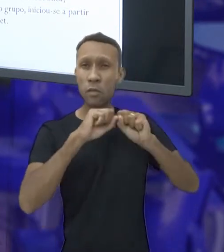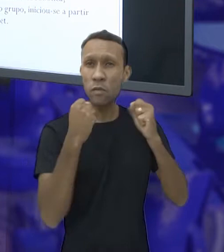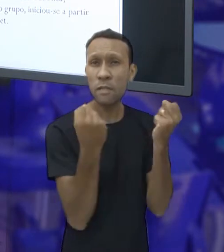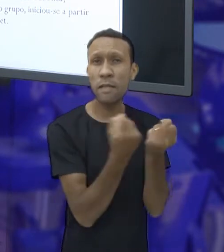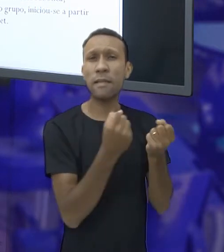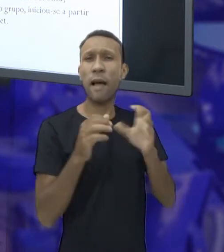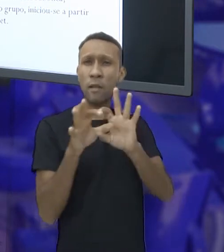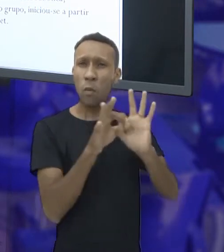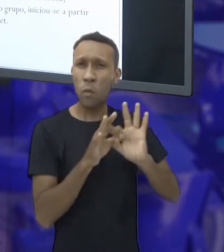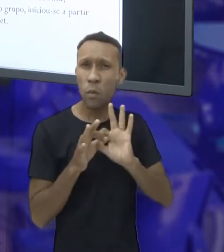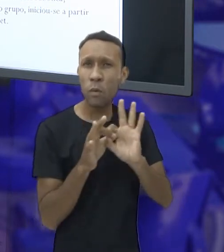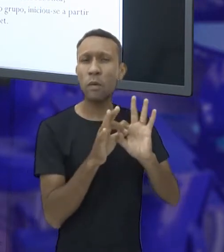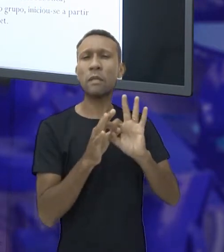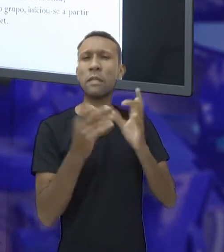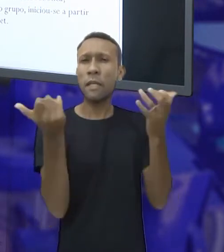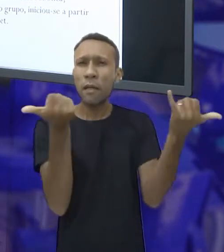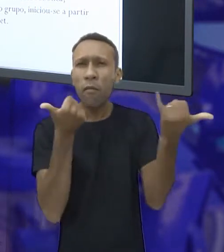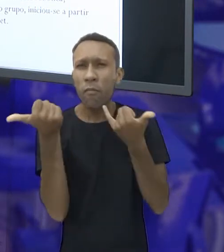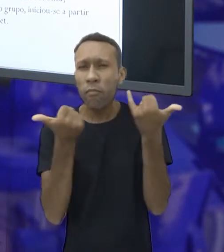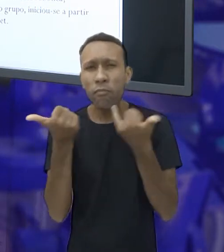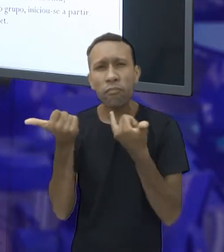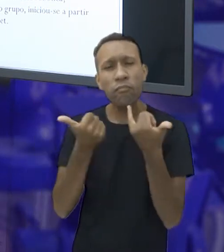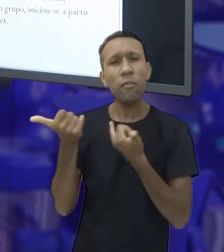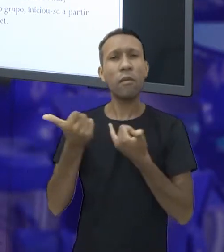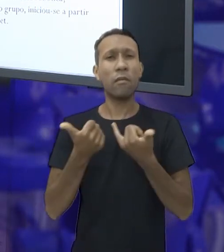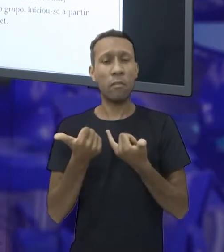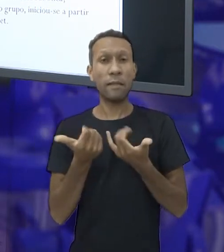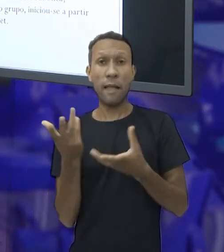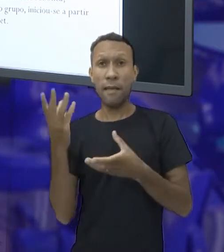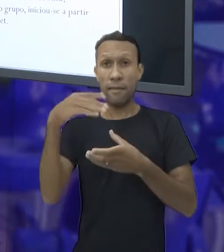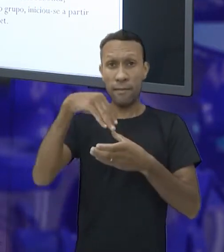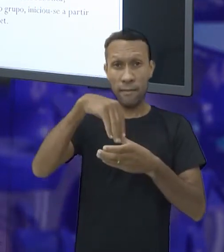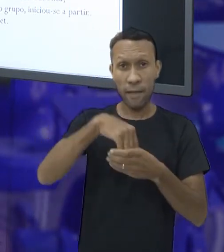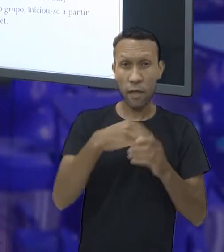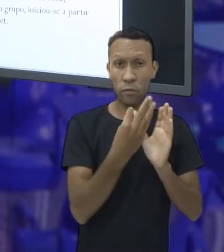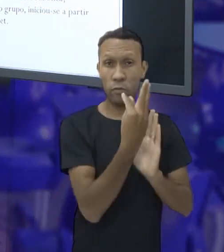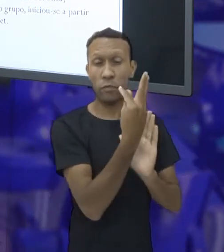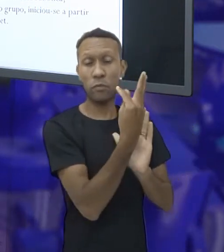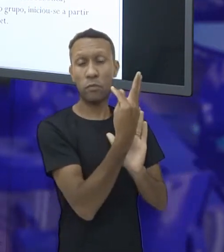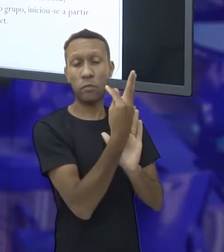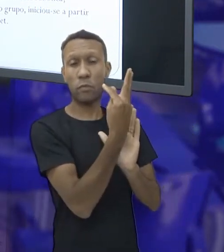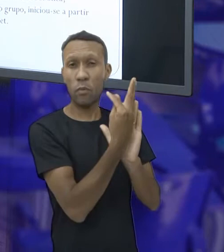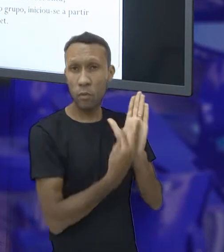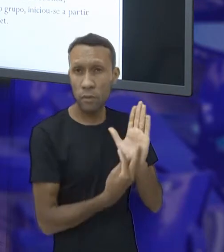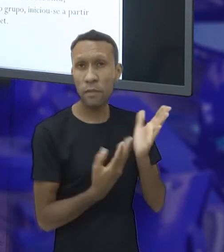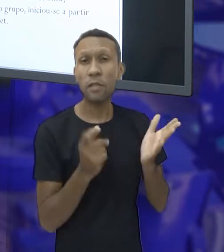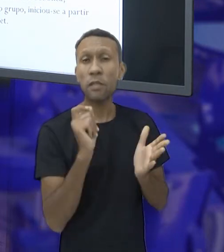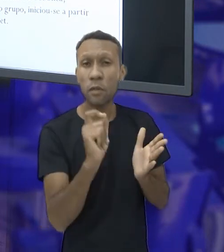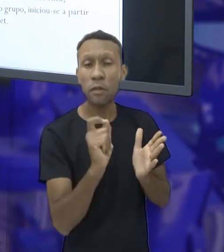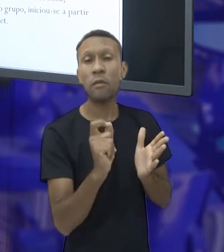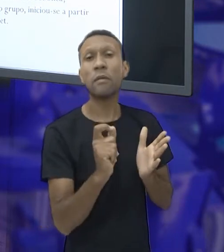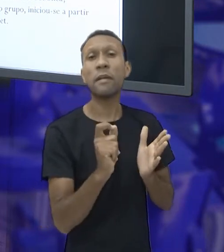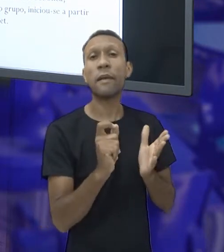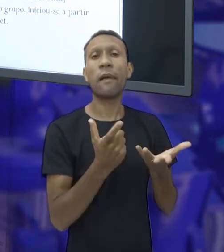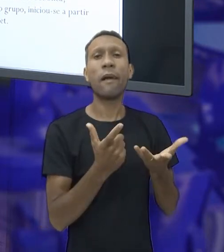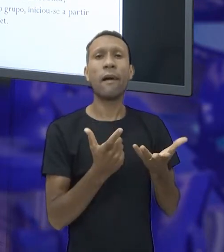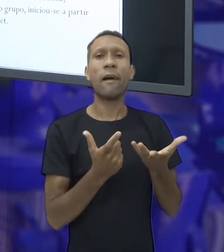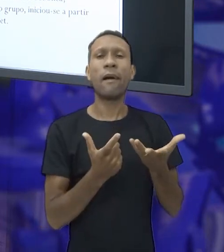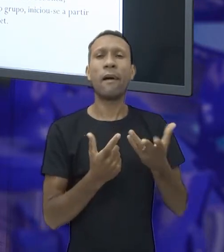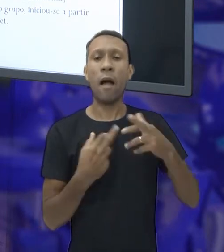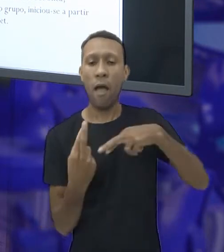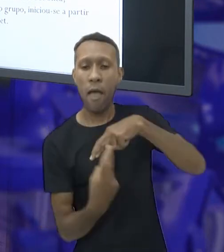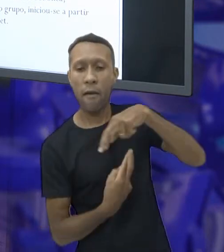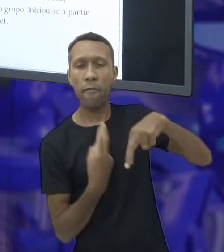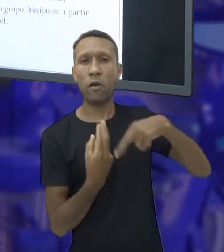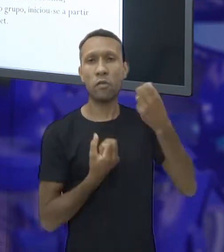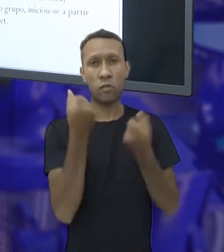justamente dentro desse processo que a terceira Revolução Industrial, ela se permeia. E é justamente, não é, no início